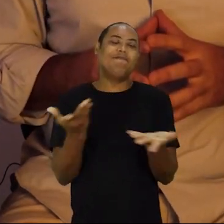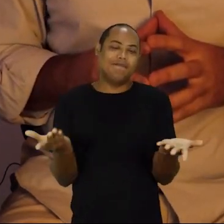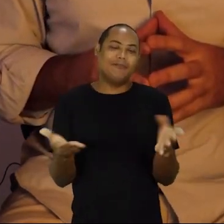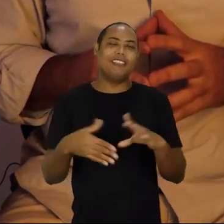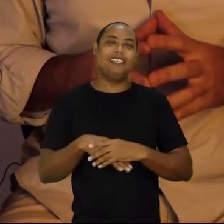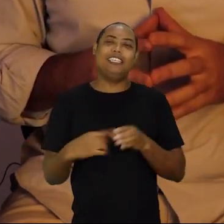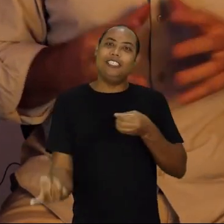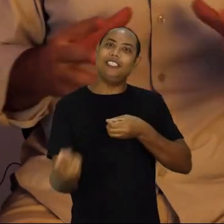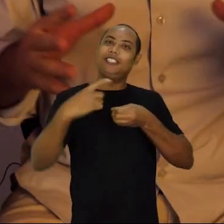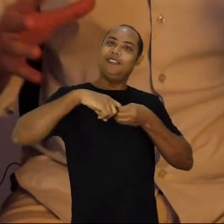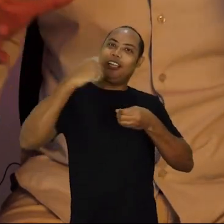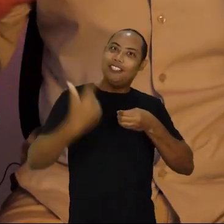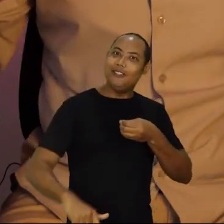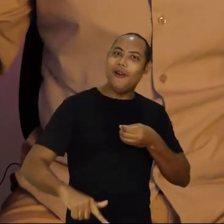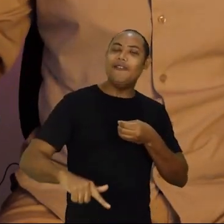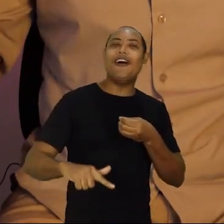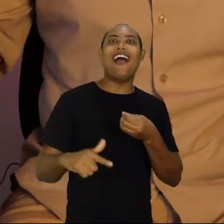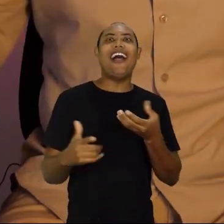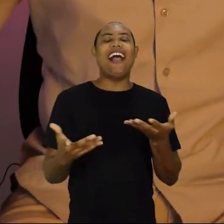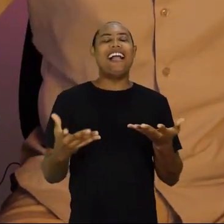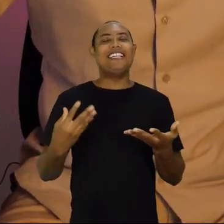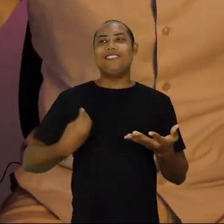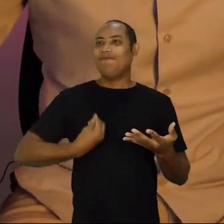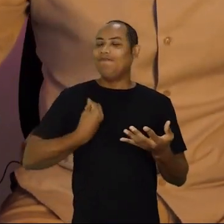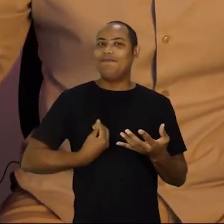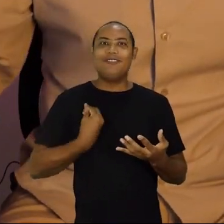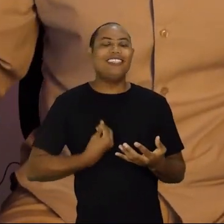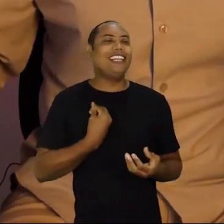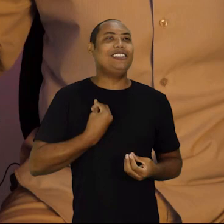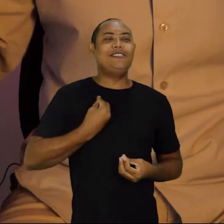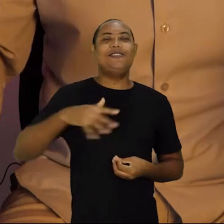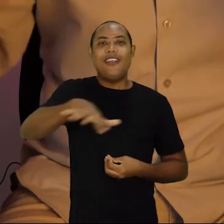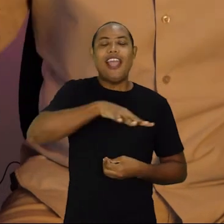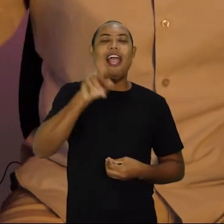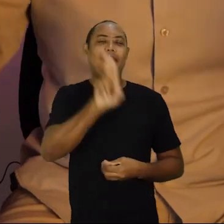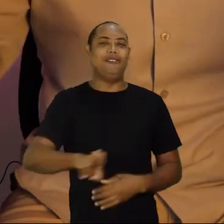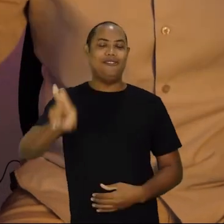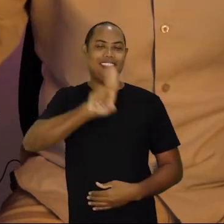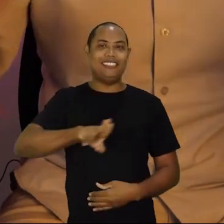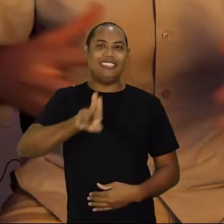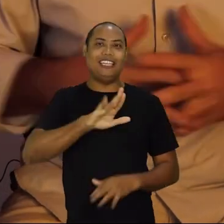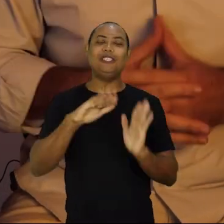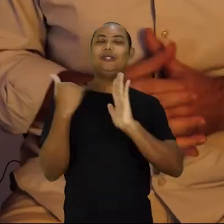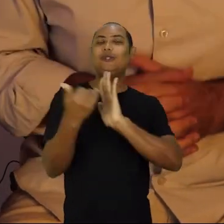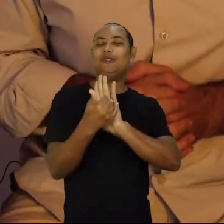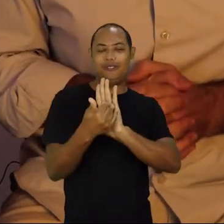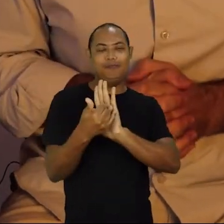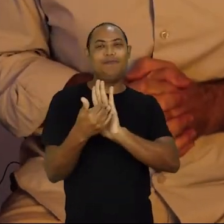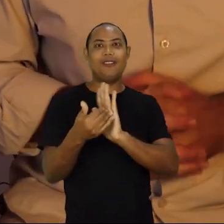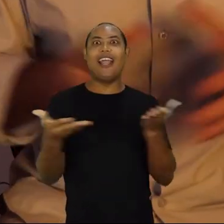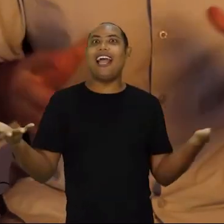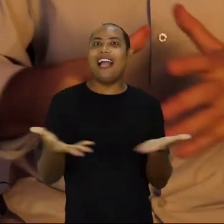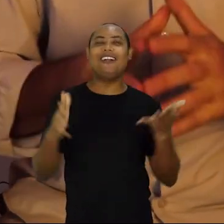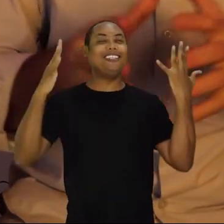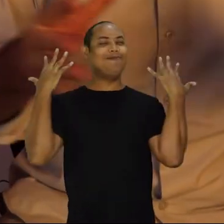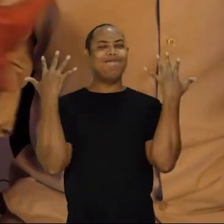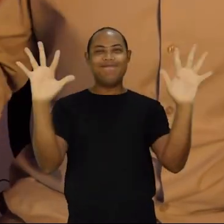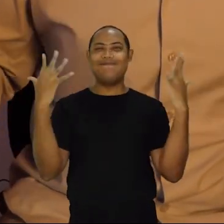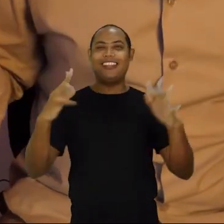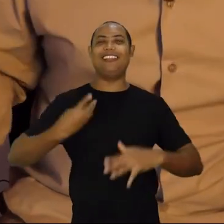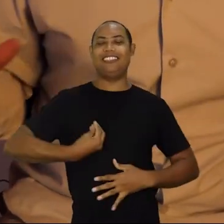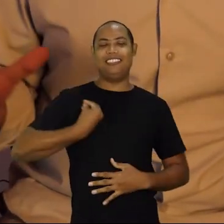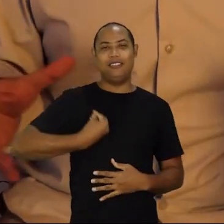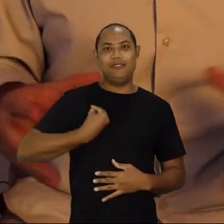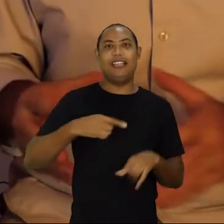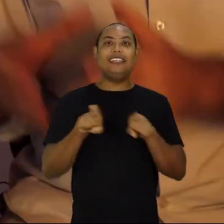É o momento de voltarmos a estar presentes e viver a universidade na sua plenitude. É um momento de